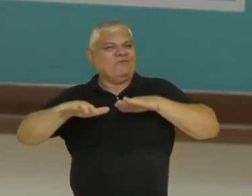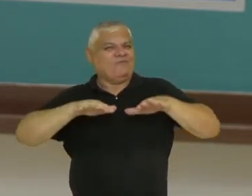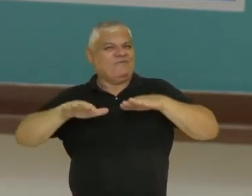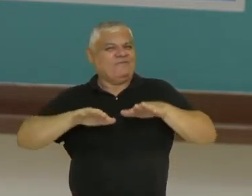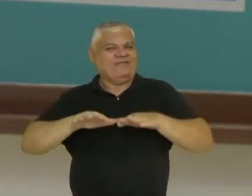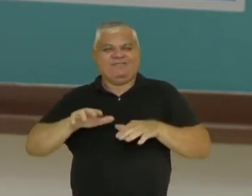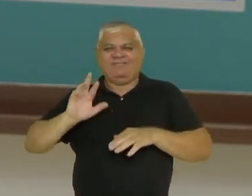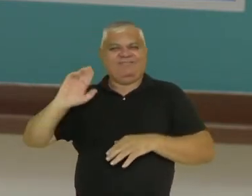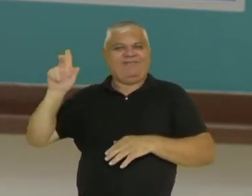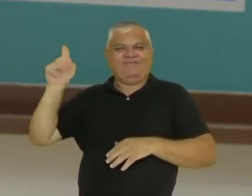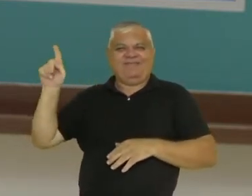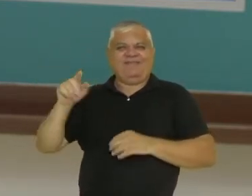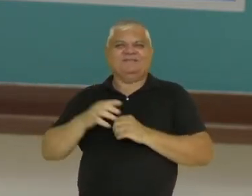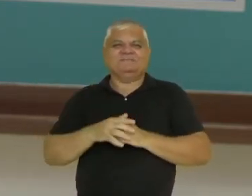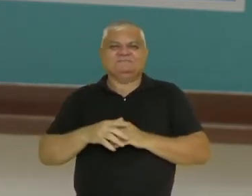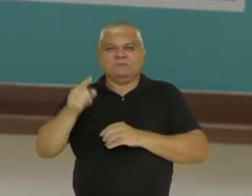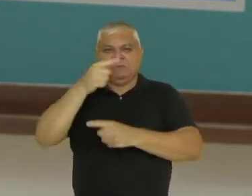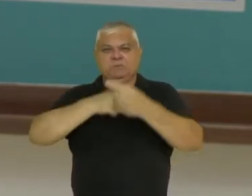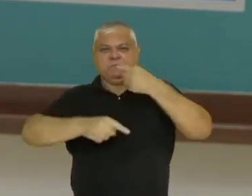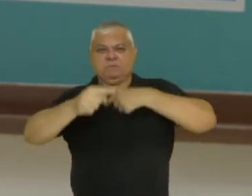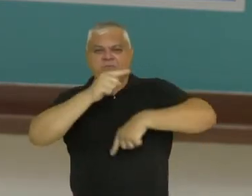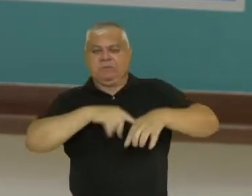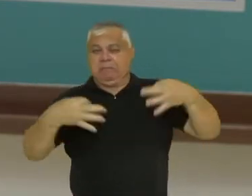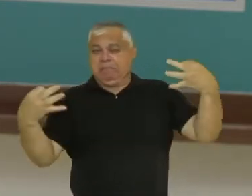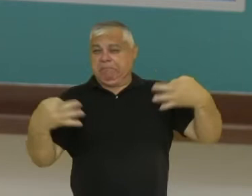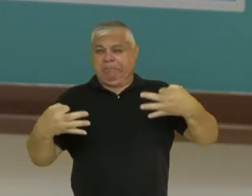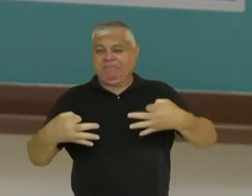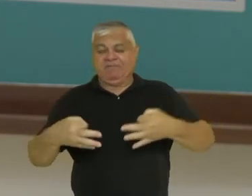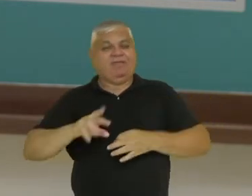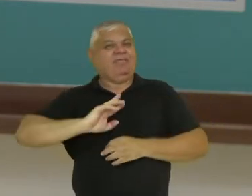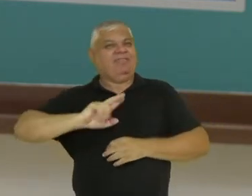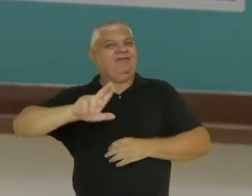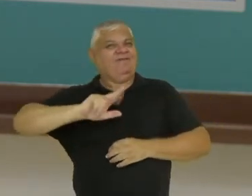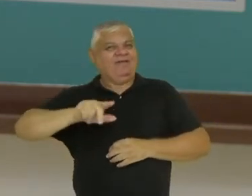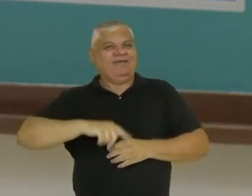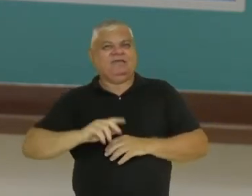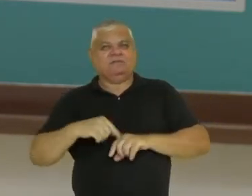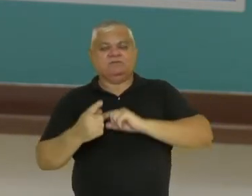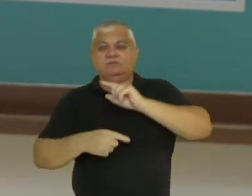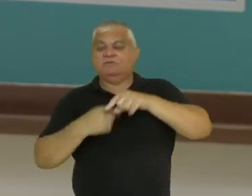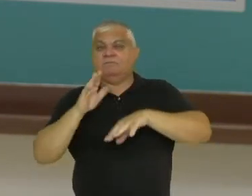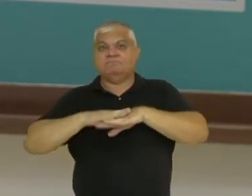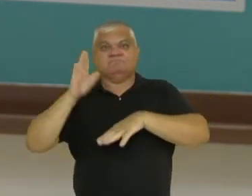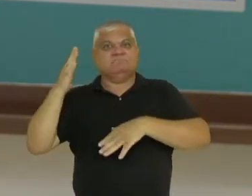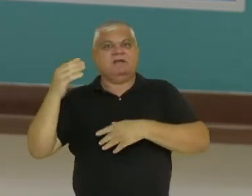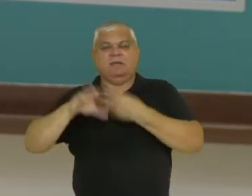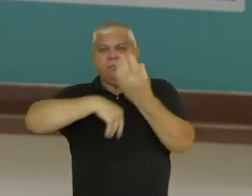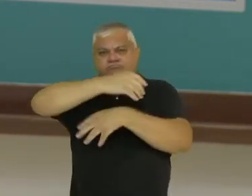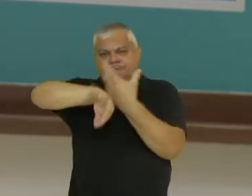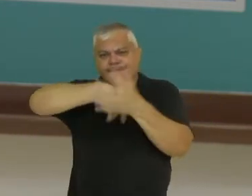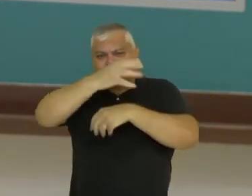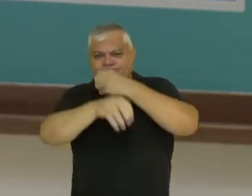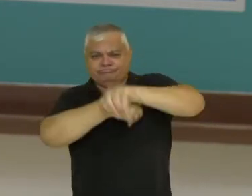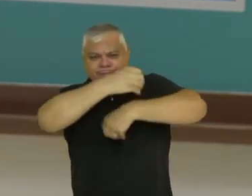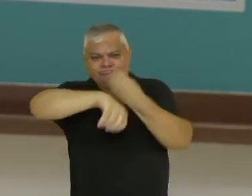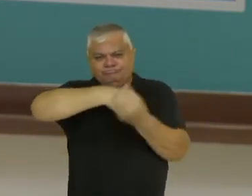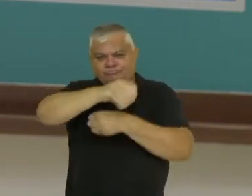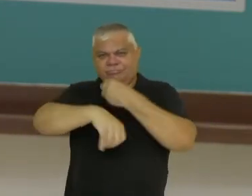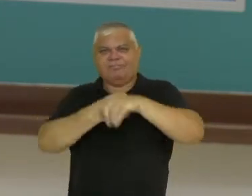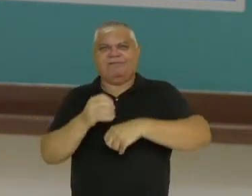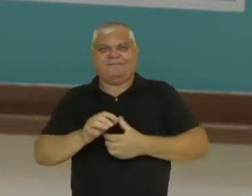são assim com elipses tão certinhas, né, no movimento dos elétrons. É tudo muito mais bagunçado do que parece